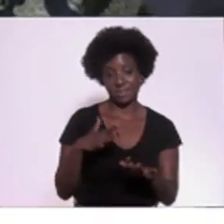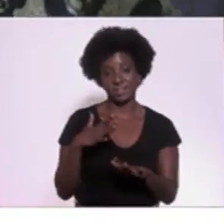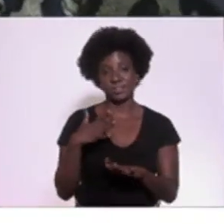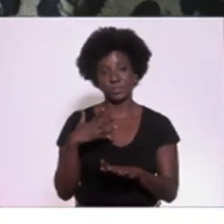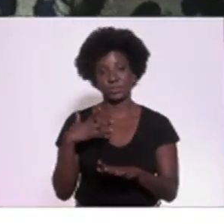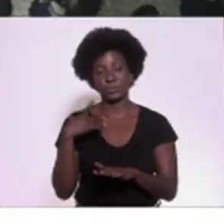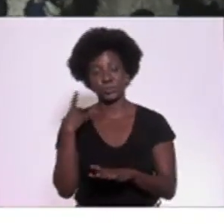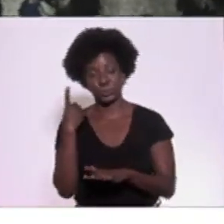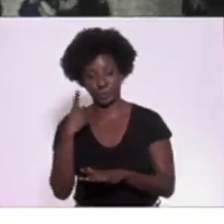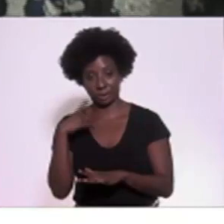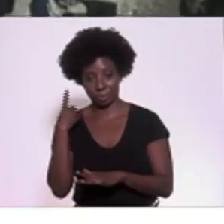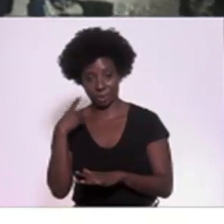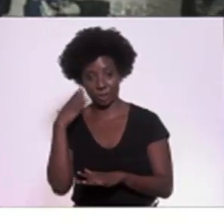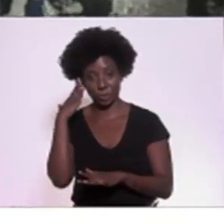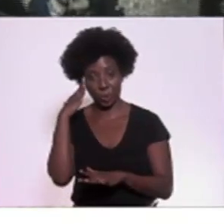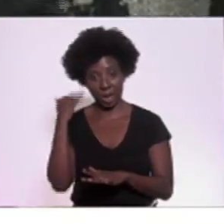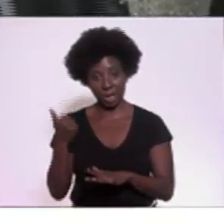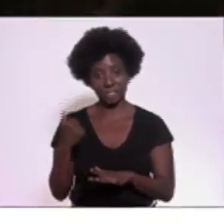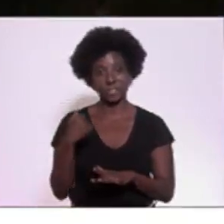essa desapropriação.